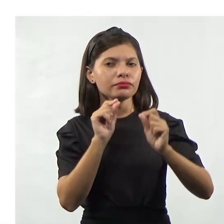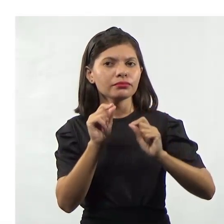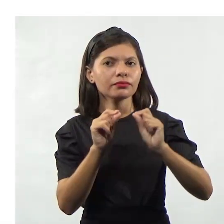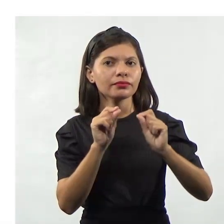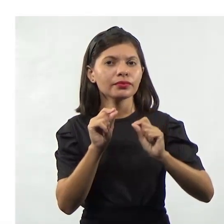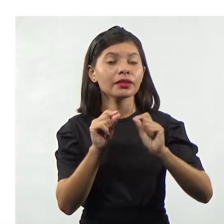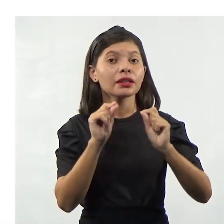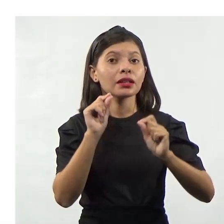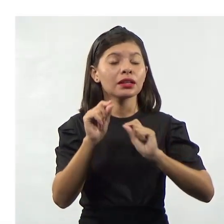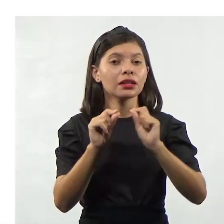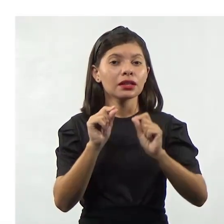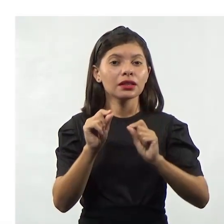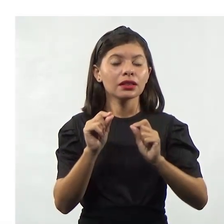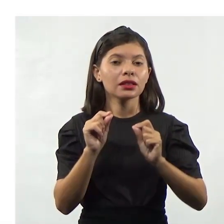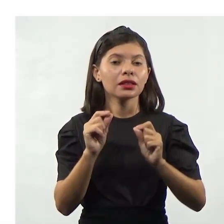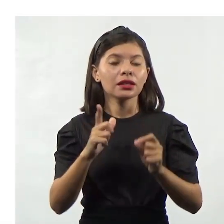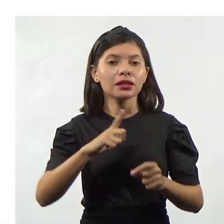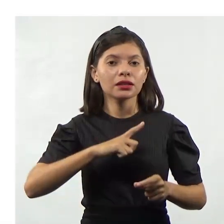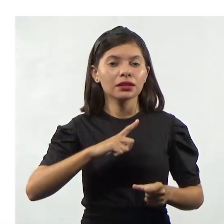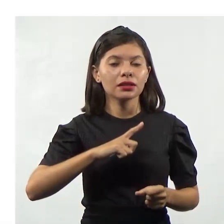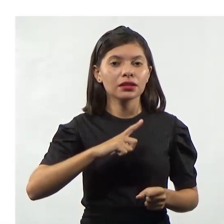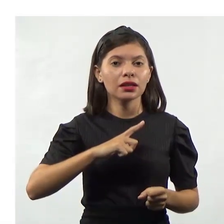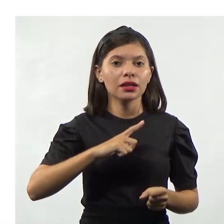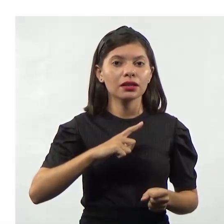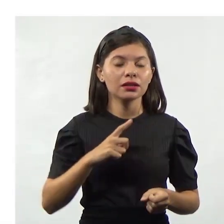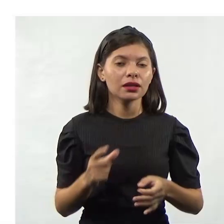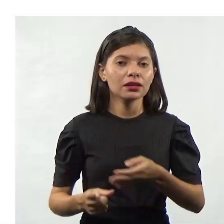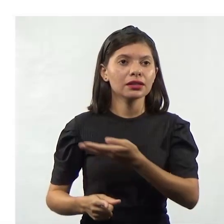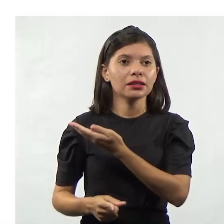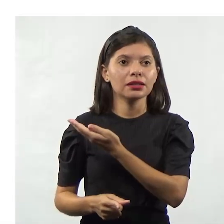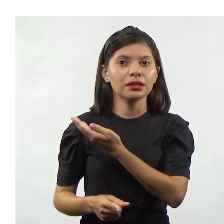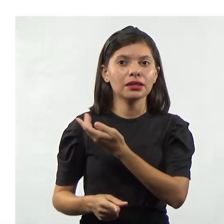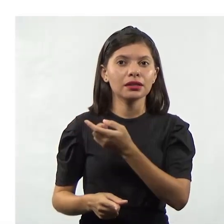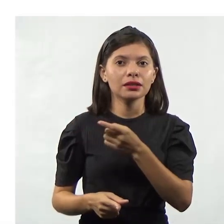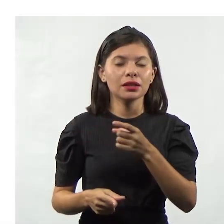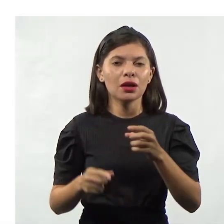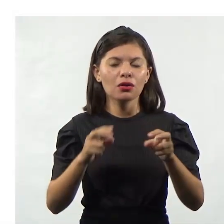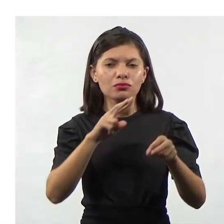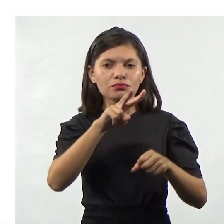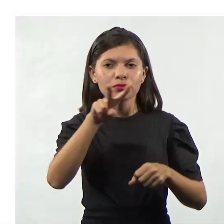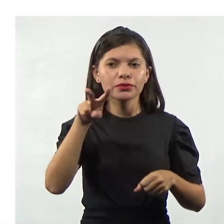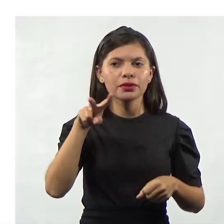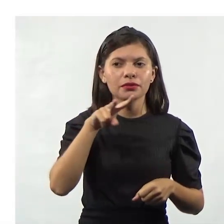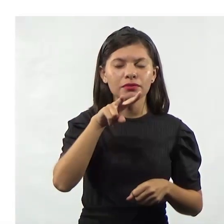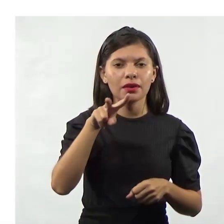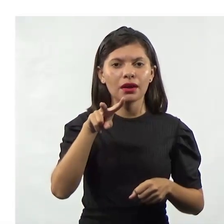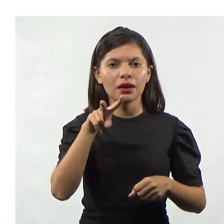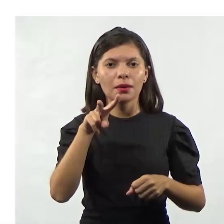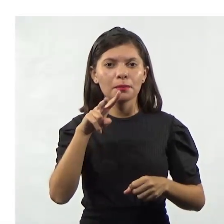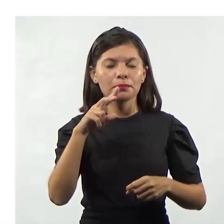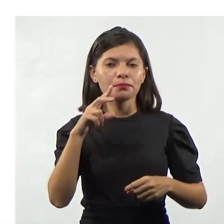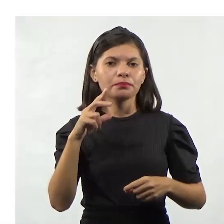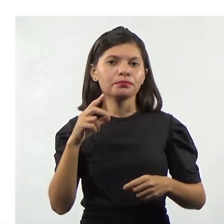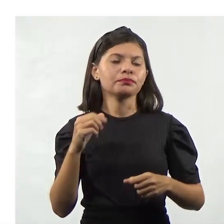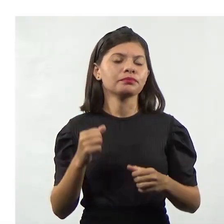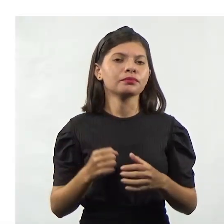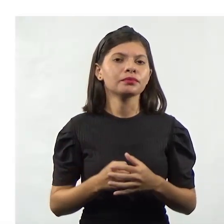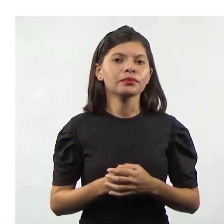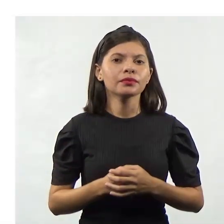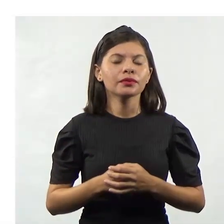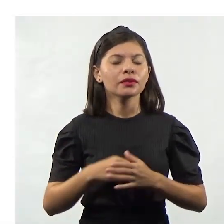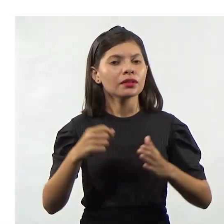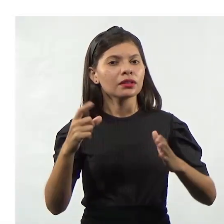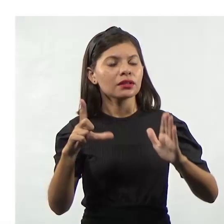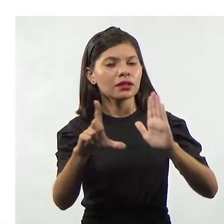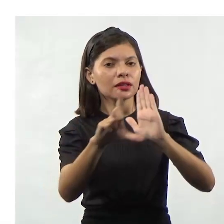LIMP, e além do LIMP, que a gente deve observar, né, na aplicação da nova Lei de